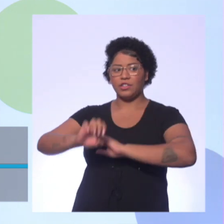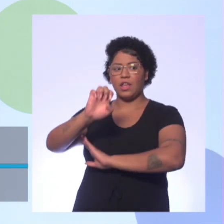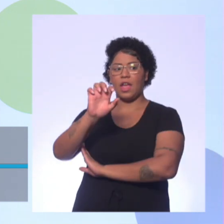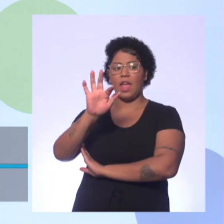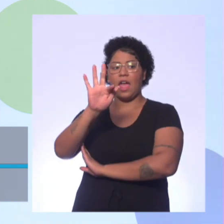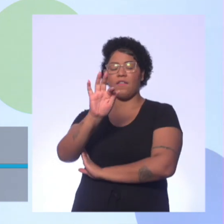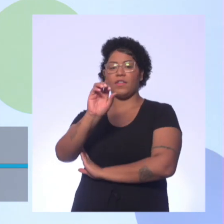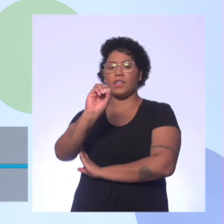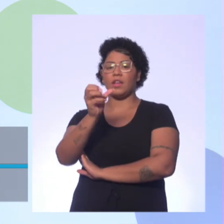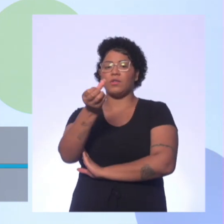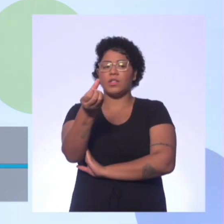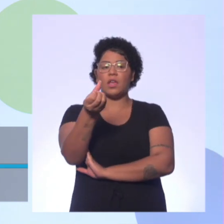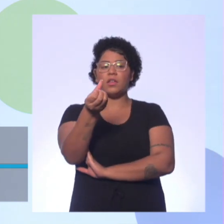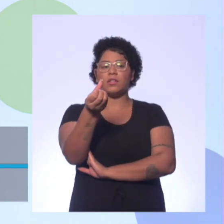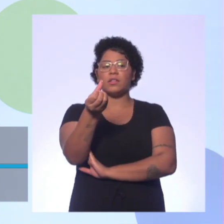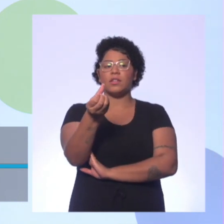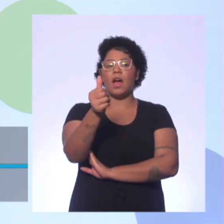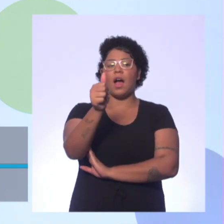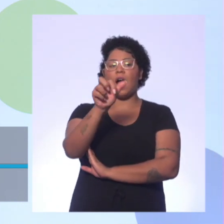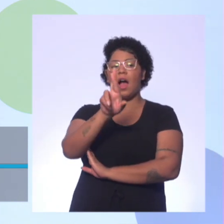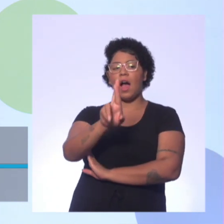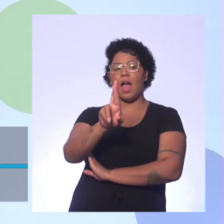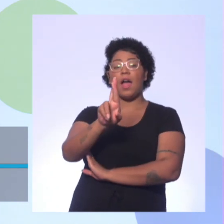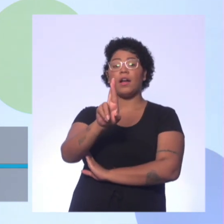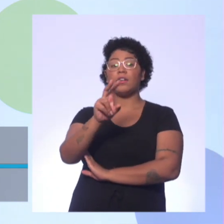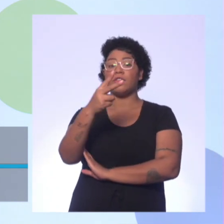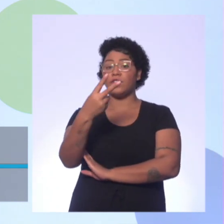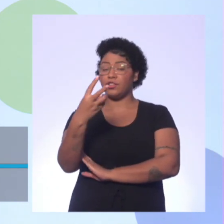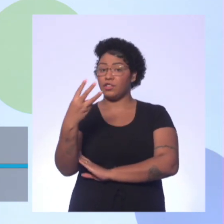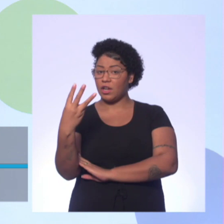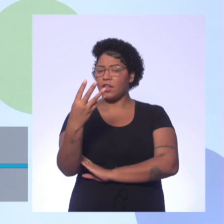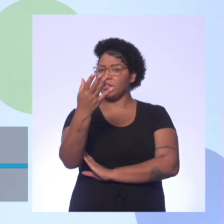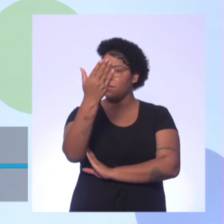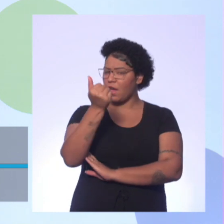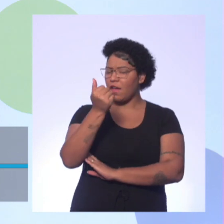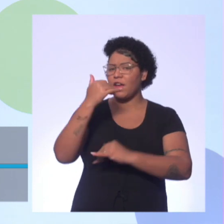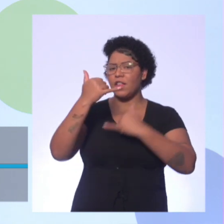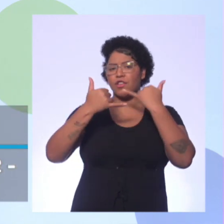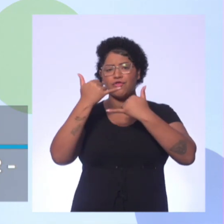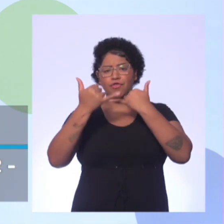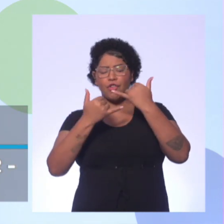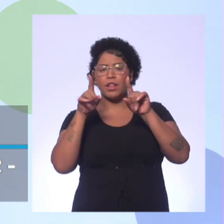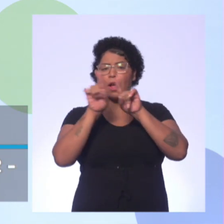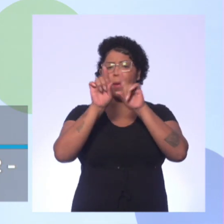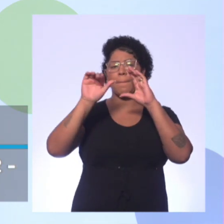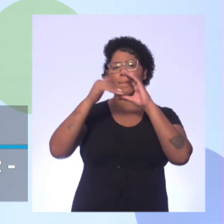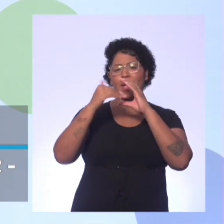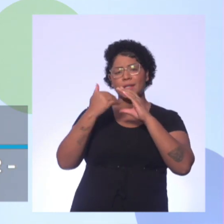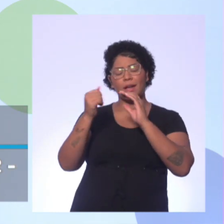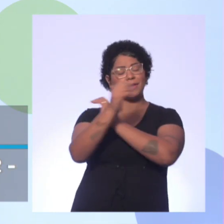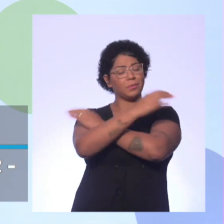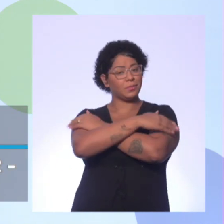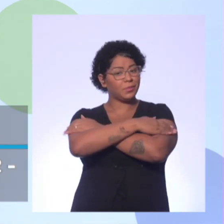ter jogo, vai ter perguntas, chat aberto. Eu espero você. Um abraço, até lá.